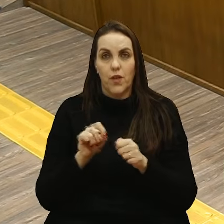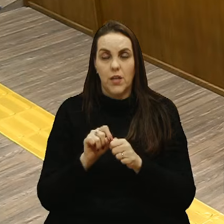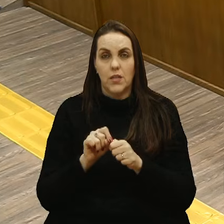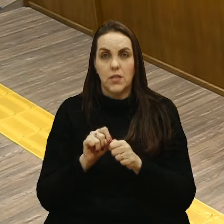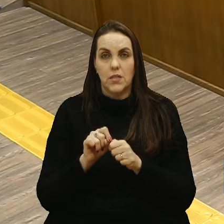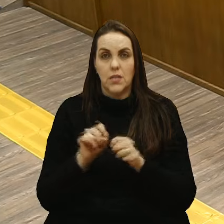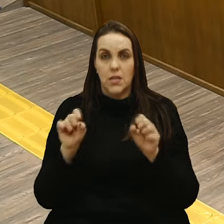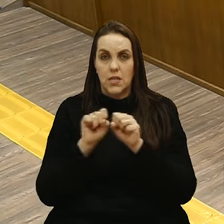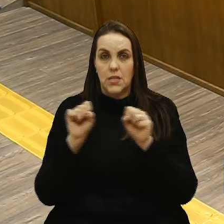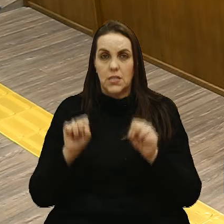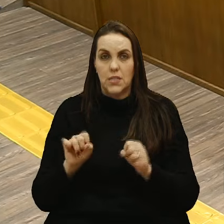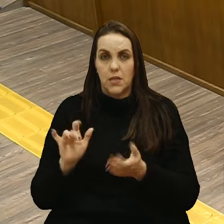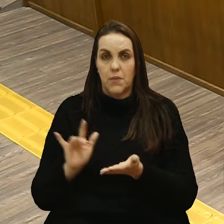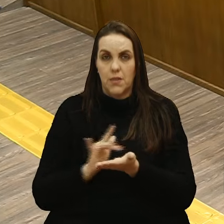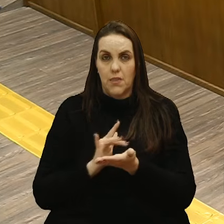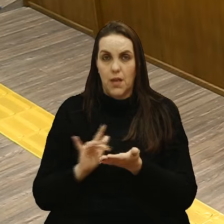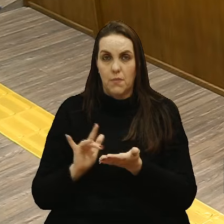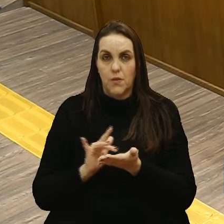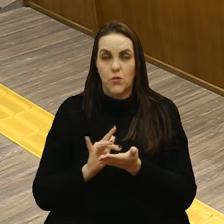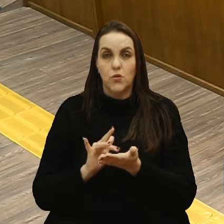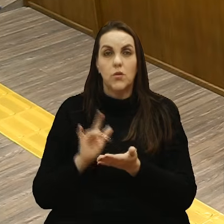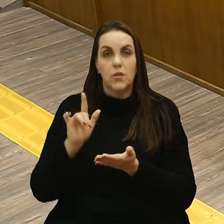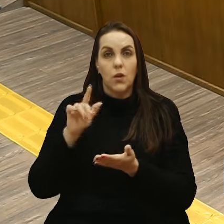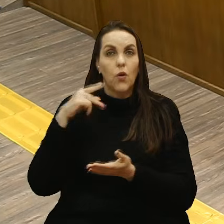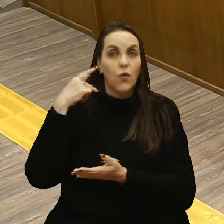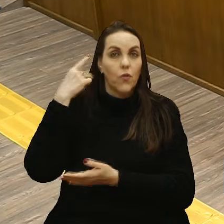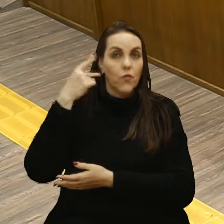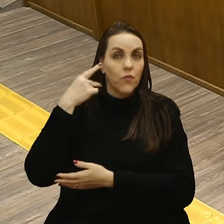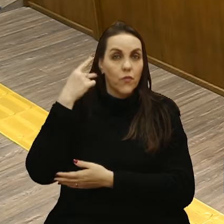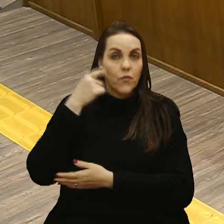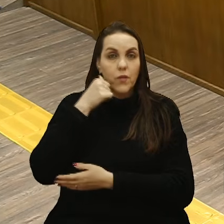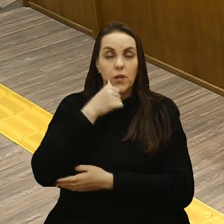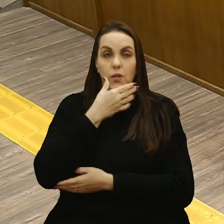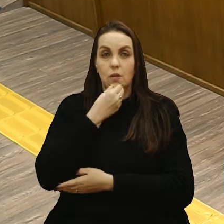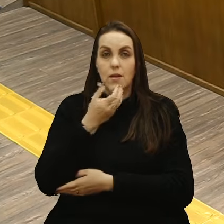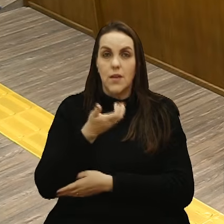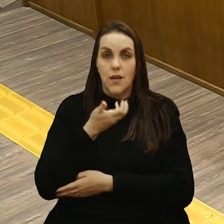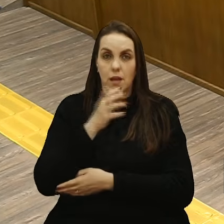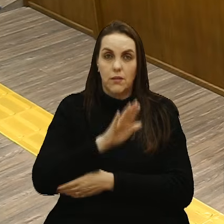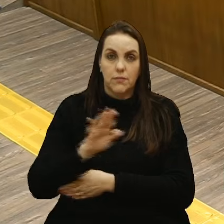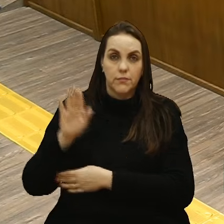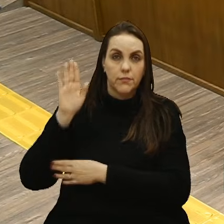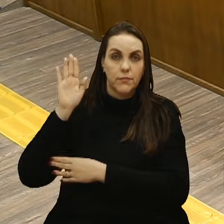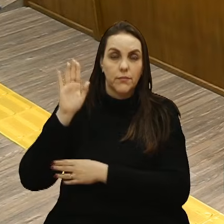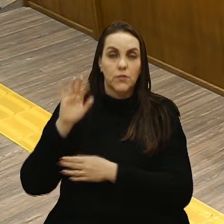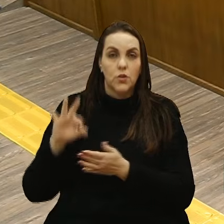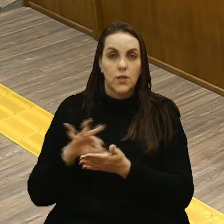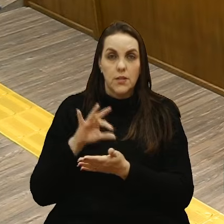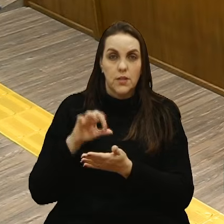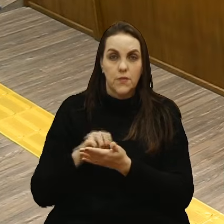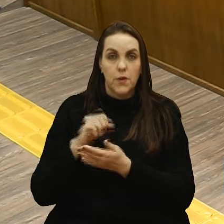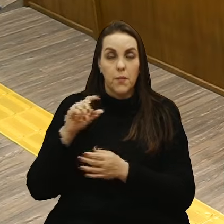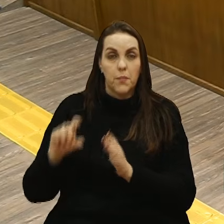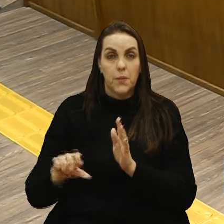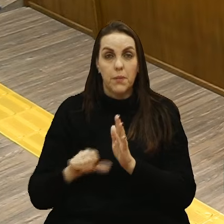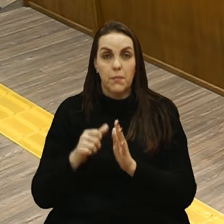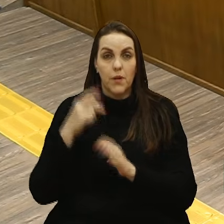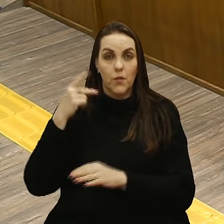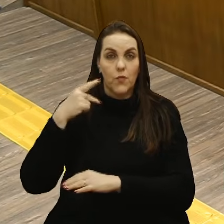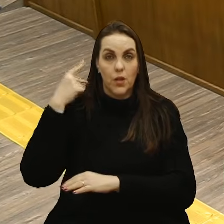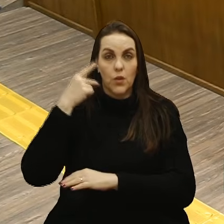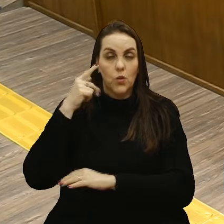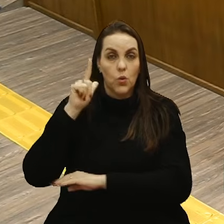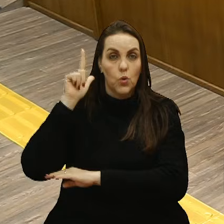nosso sistema via tablet. Então, os vereadores que queiram usar da palavra, só se inscrever. O primeiro vereador inscrito é o vereador